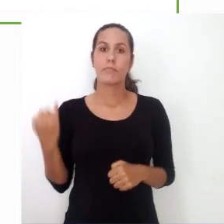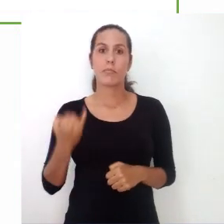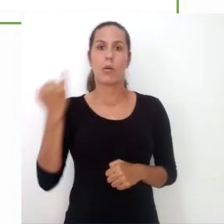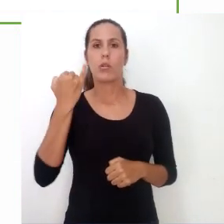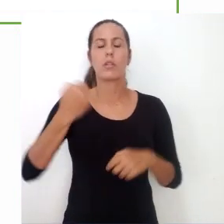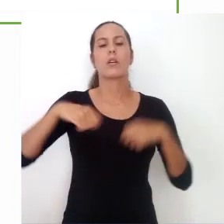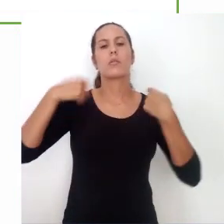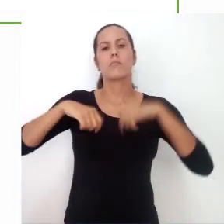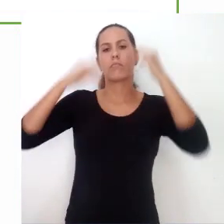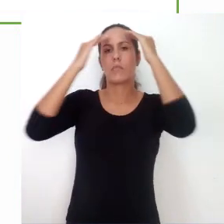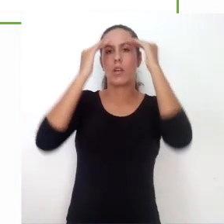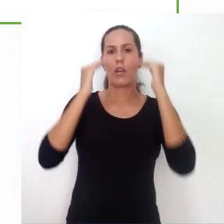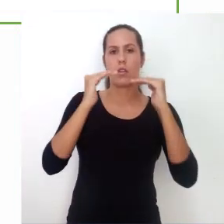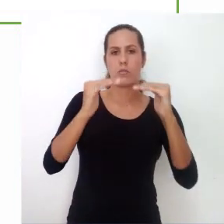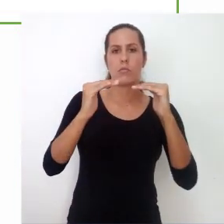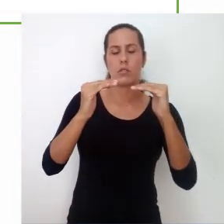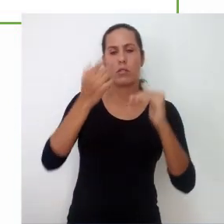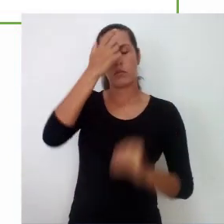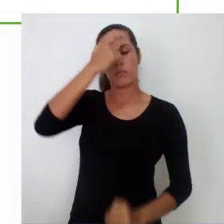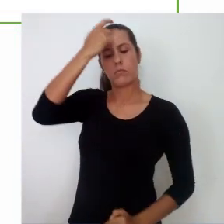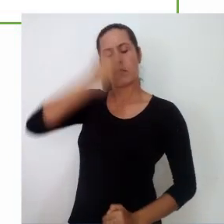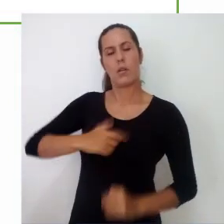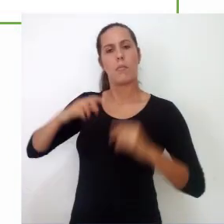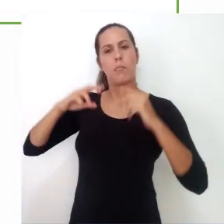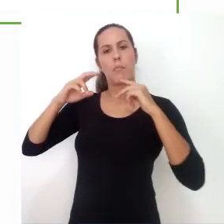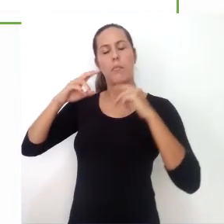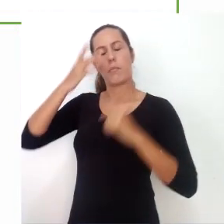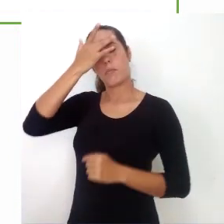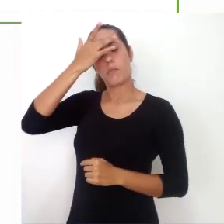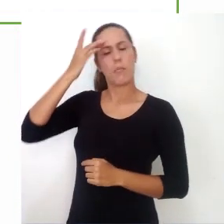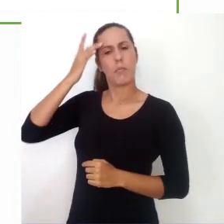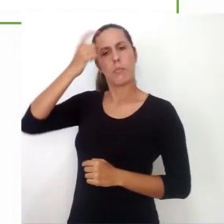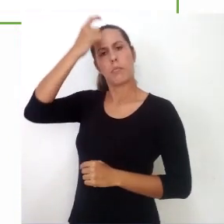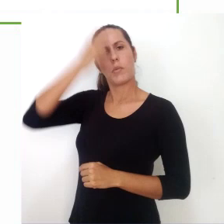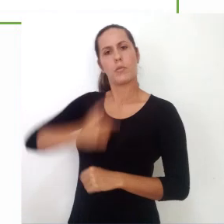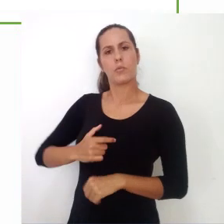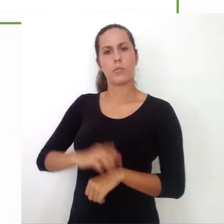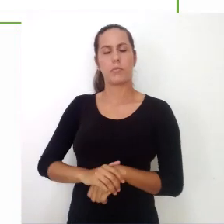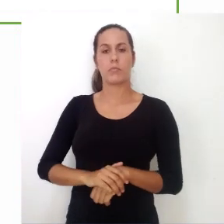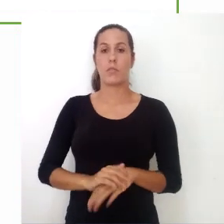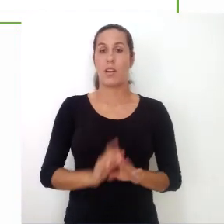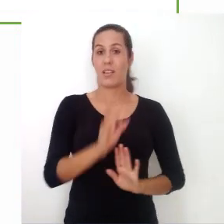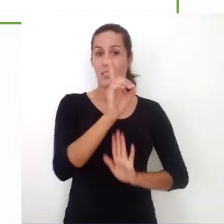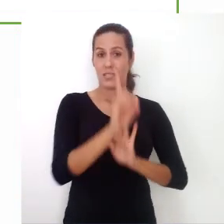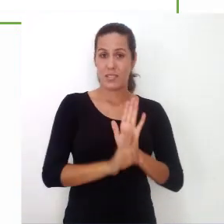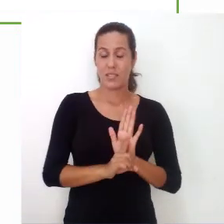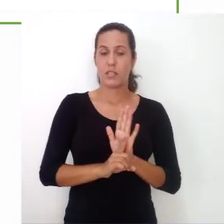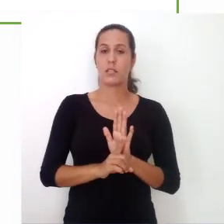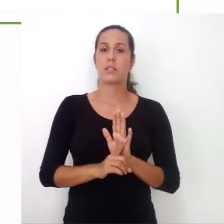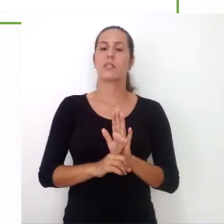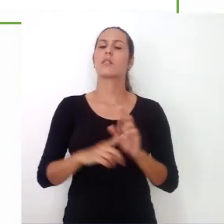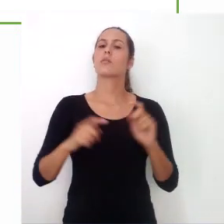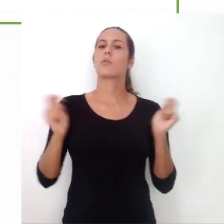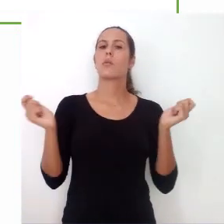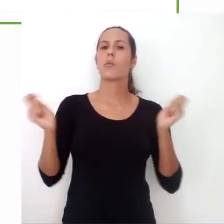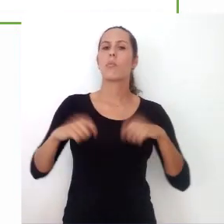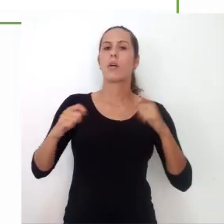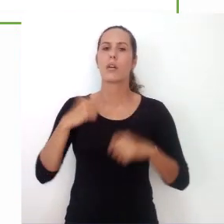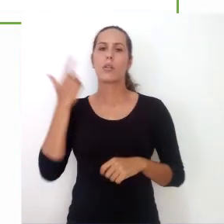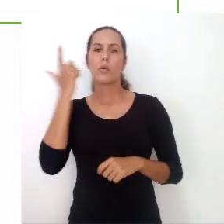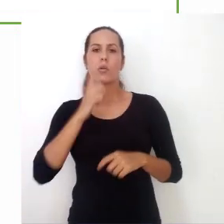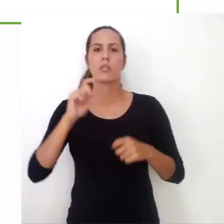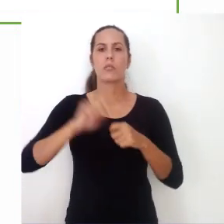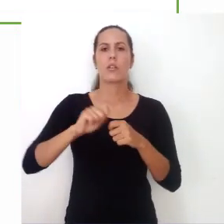ser respeitada como pessoa. São aqueles direitos necessários para a satisfação